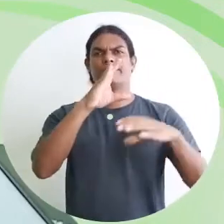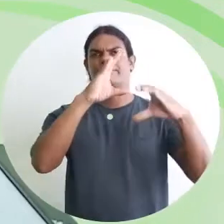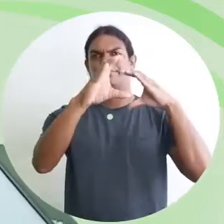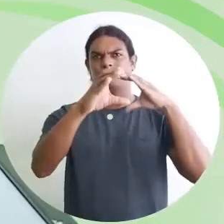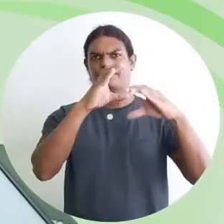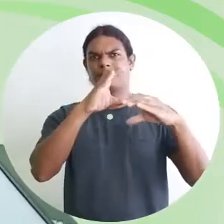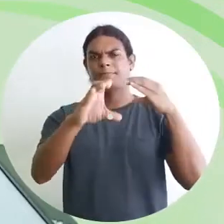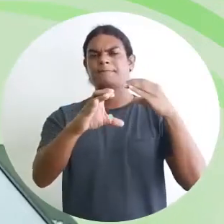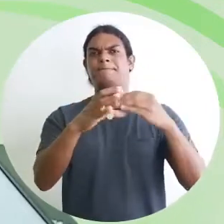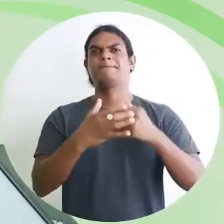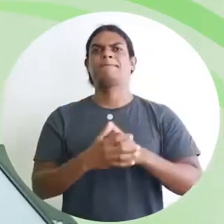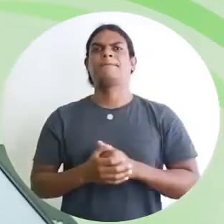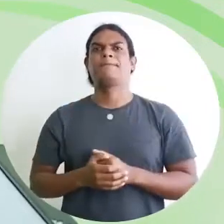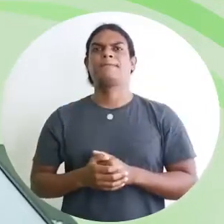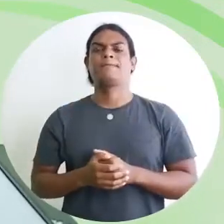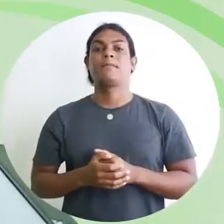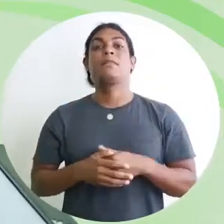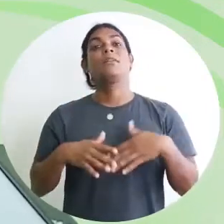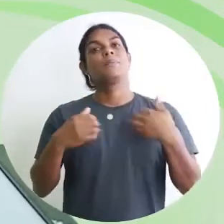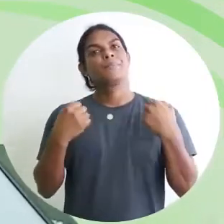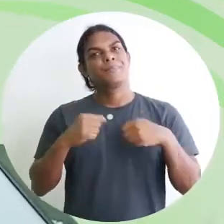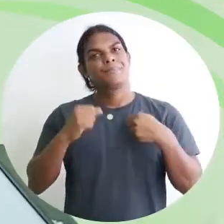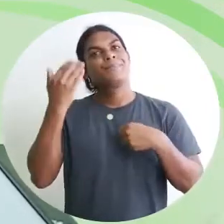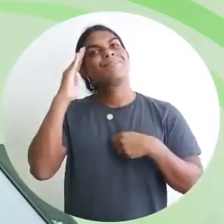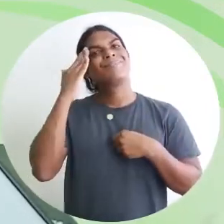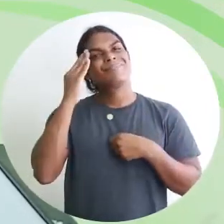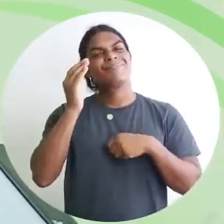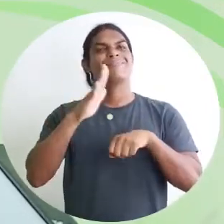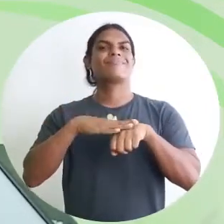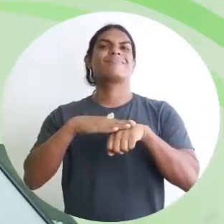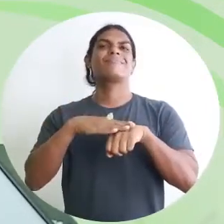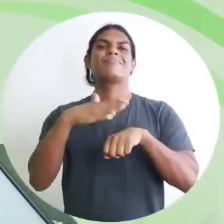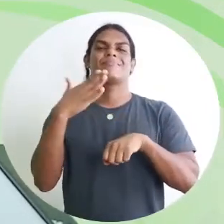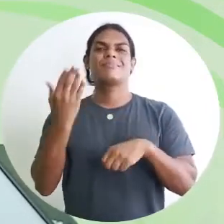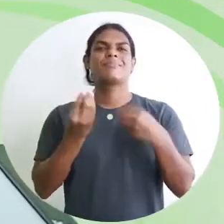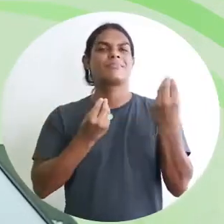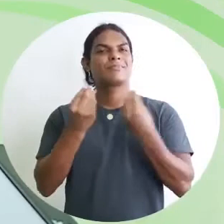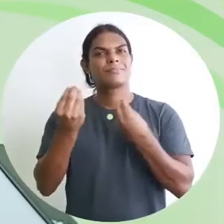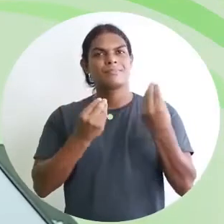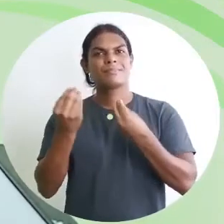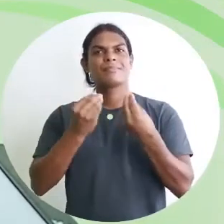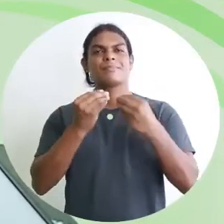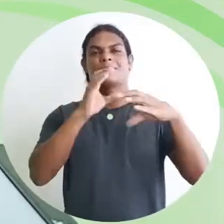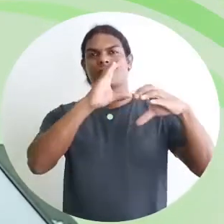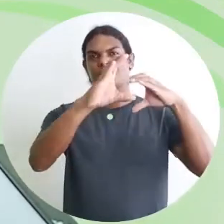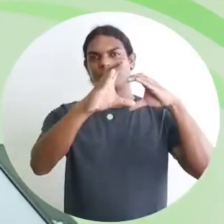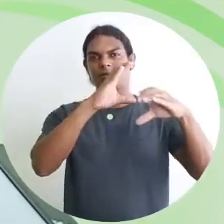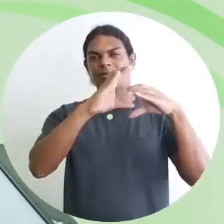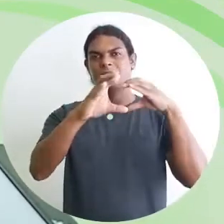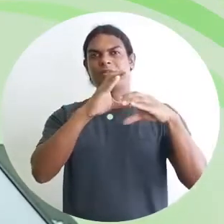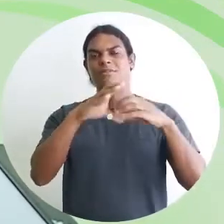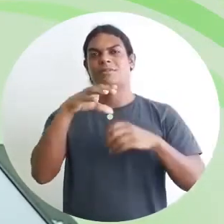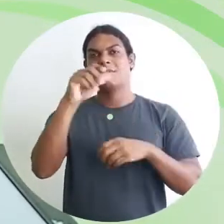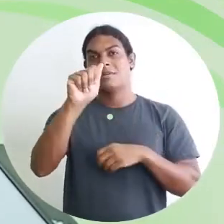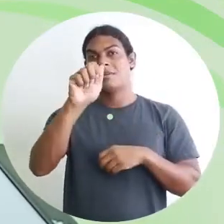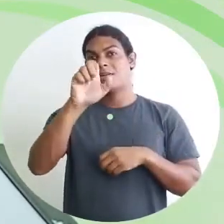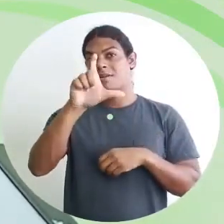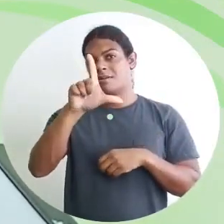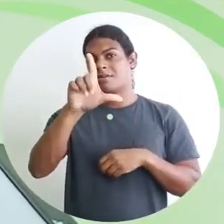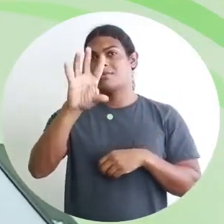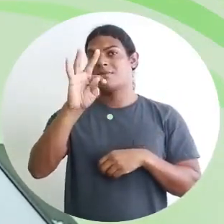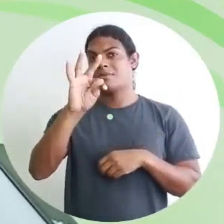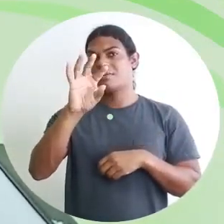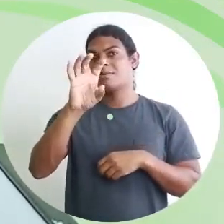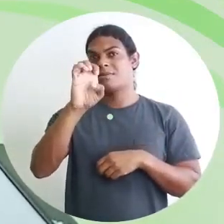comunicação. E a partir daí a gente pode entender melhor como a gente pode chegar na comunicação alternativa. A